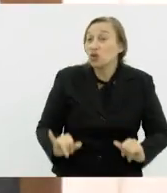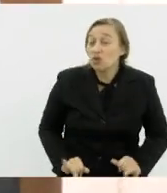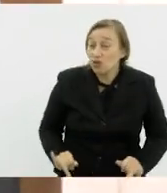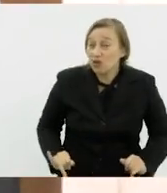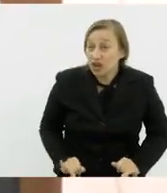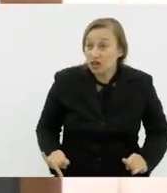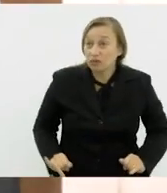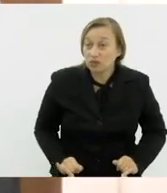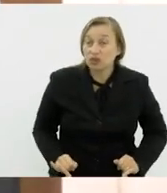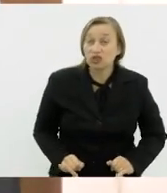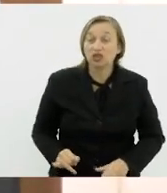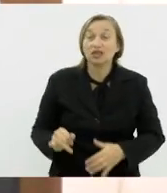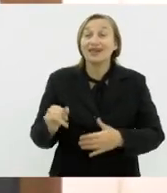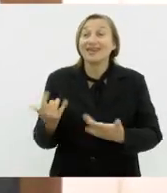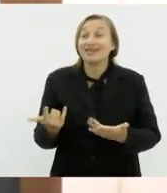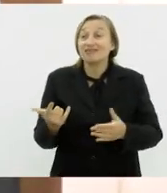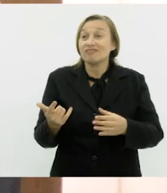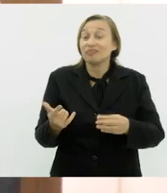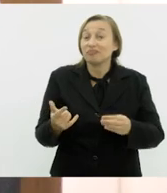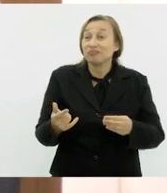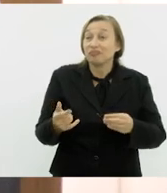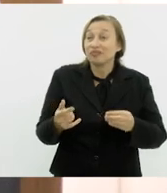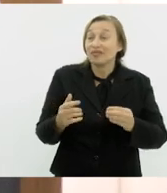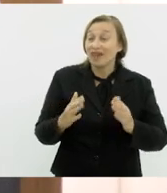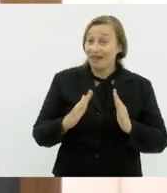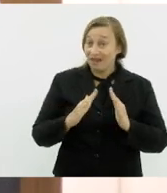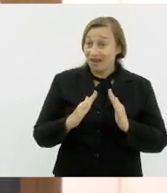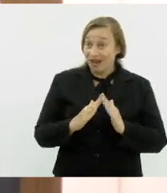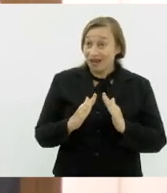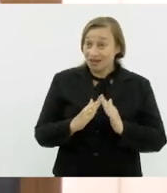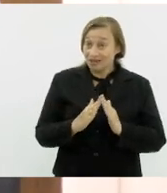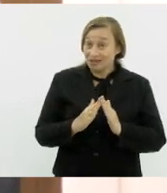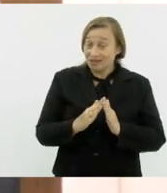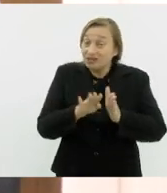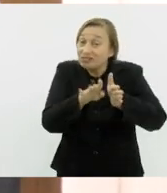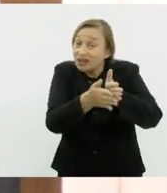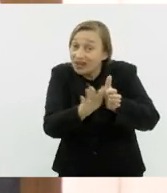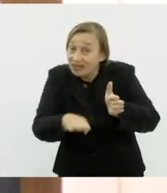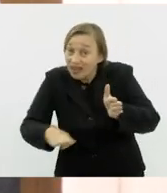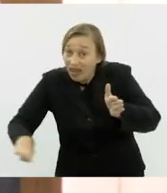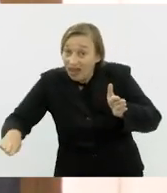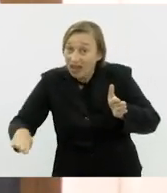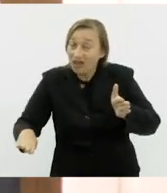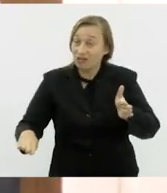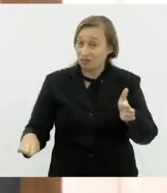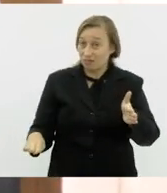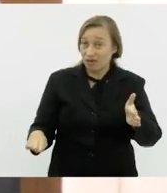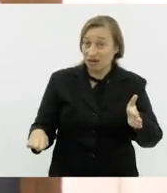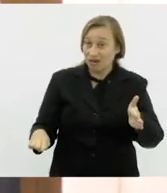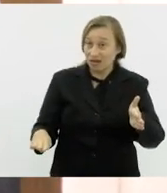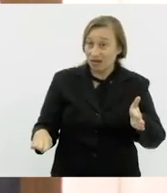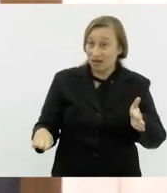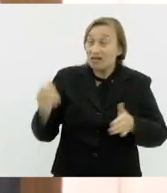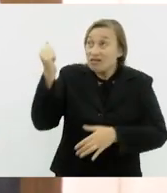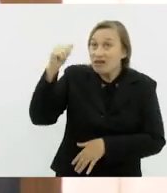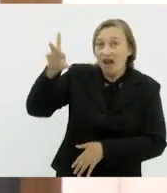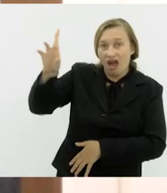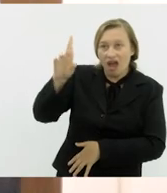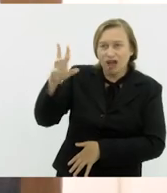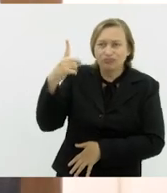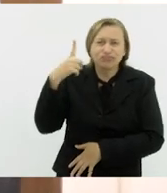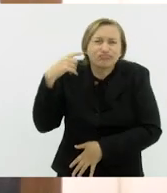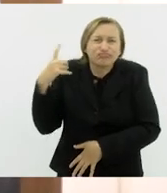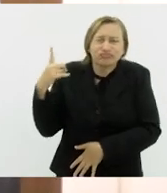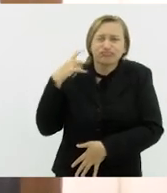poluição sonora é permanente. E, para finalizar, deputado e procurador, dentro desse acordo, a gente queria